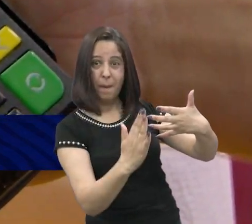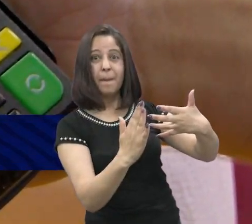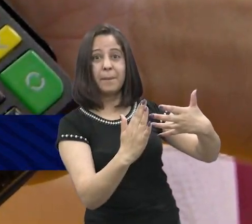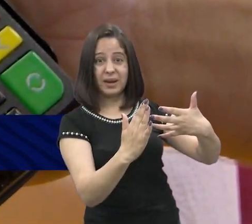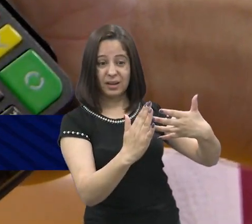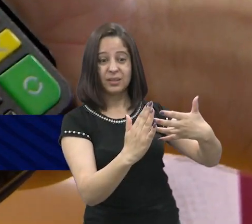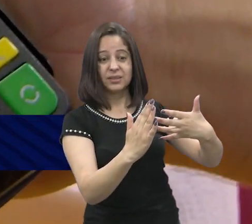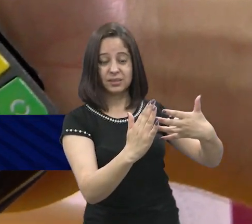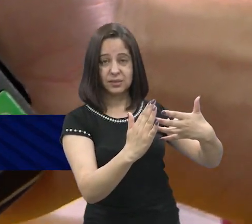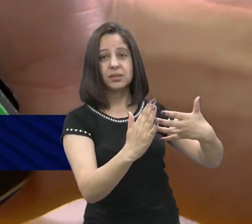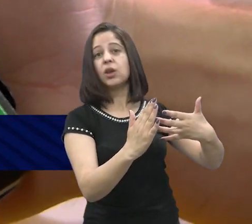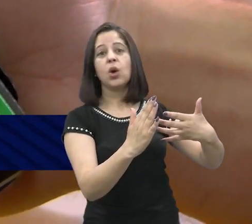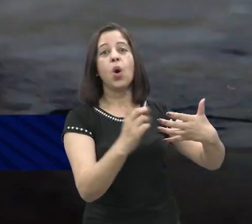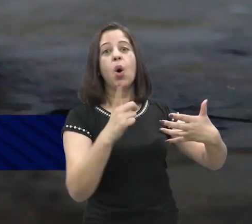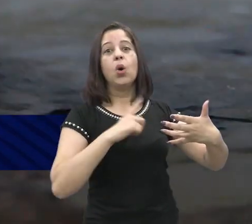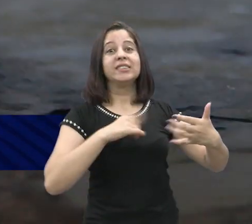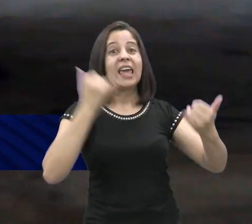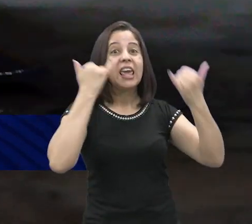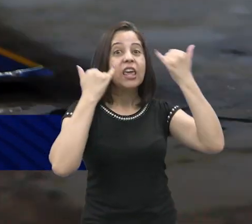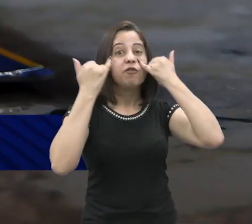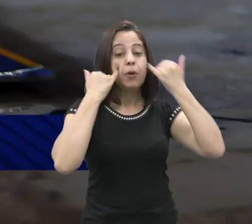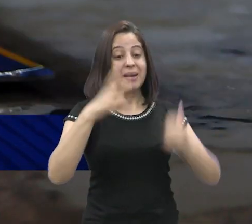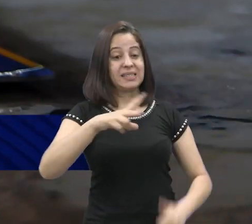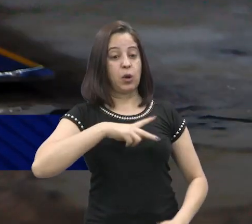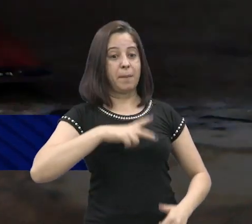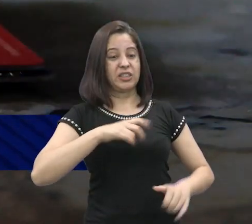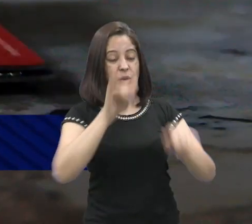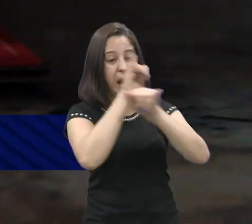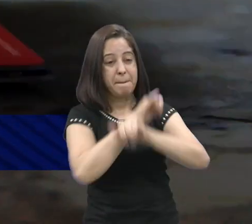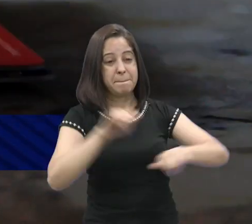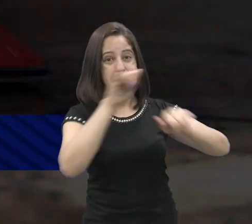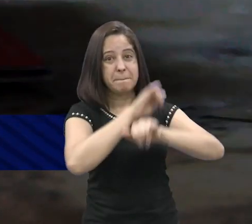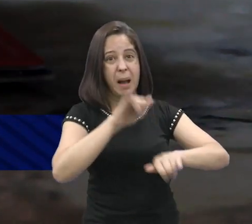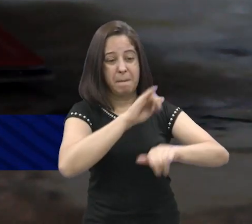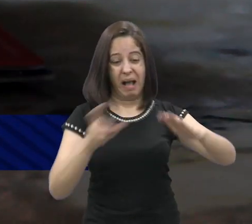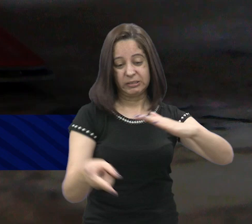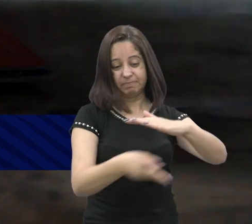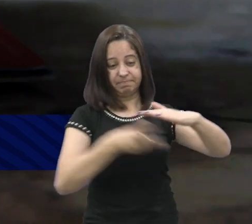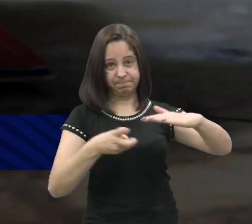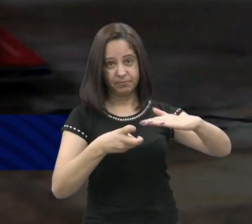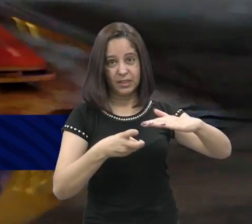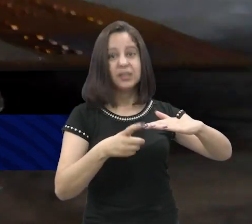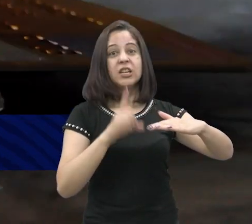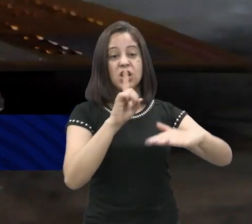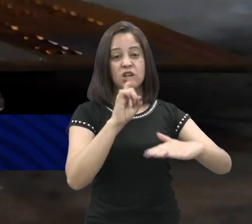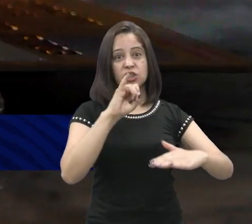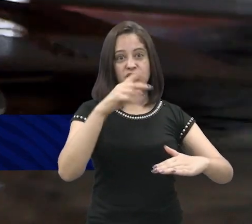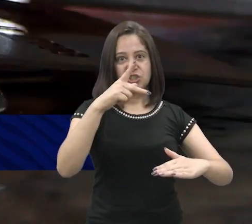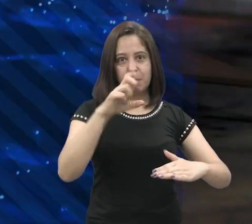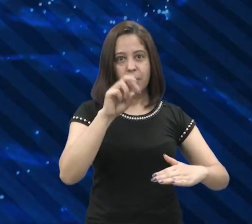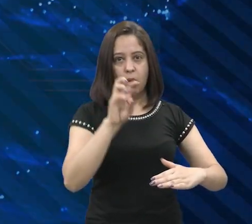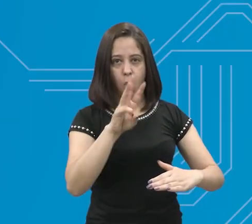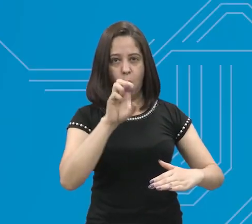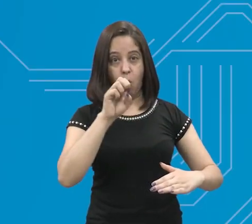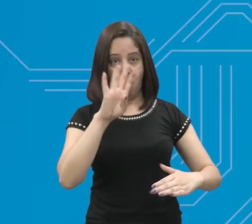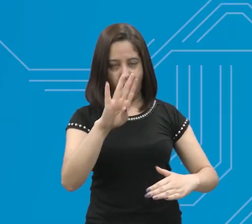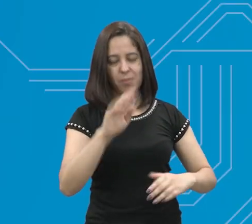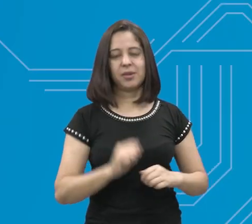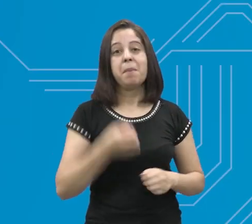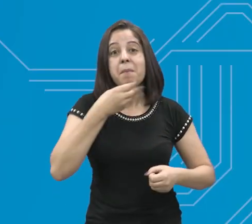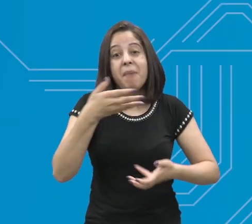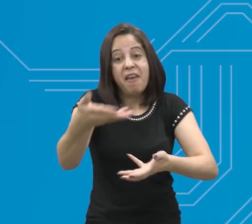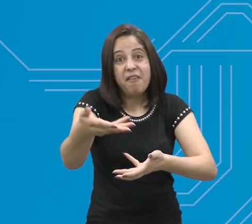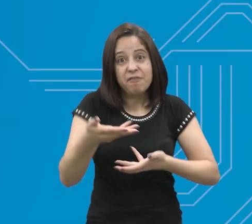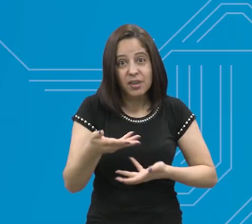de pagamento vendidos na Deep Web, rede de internet usada para atividades ilícitas. Seja